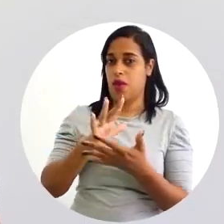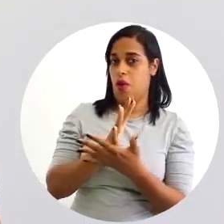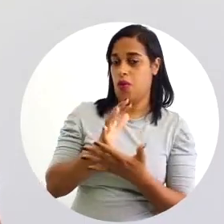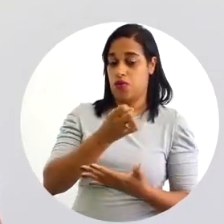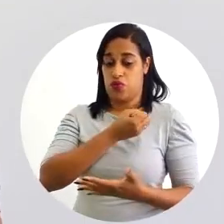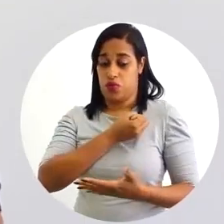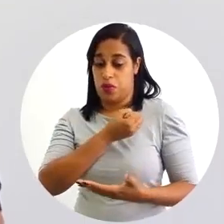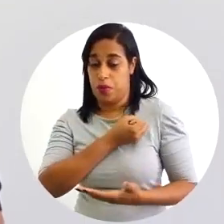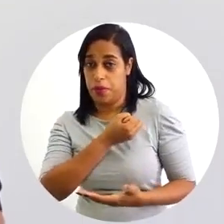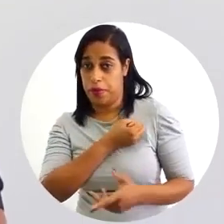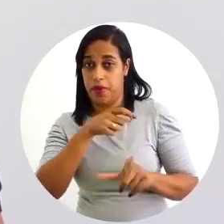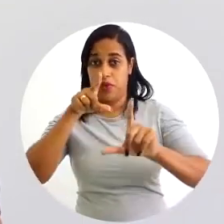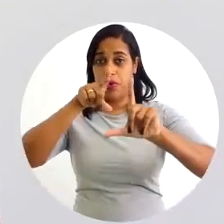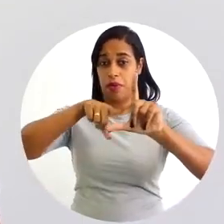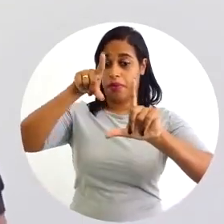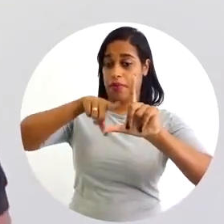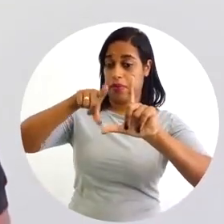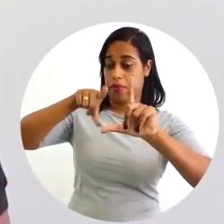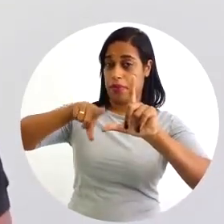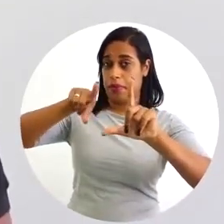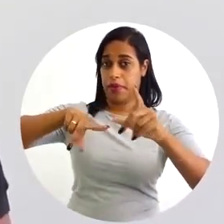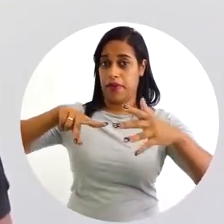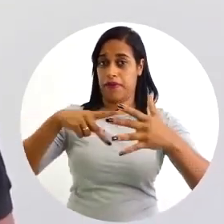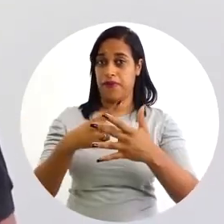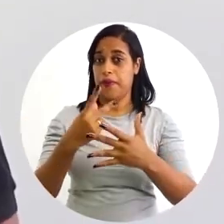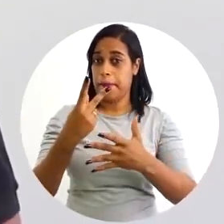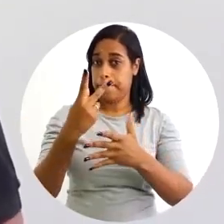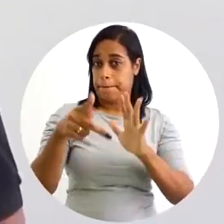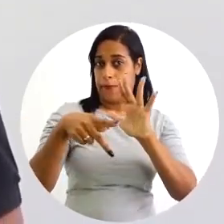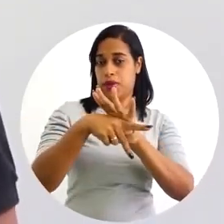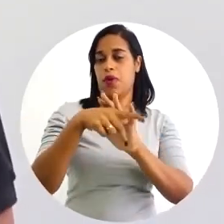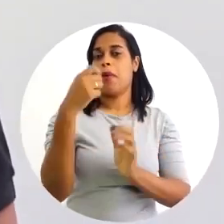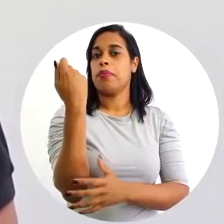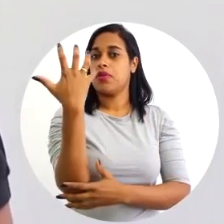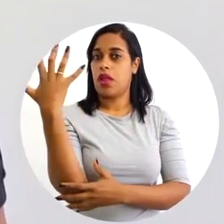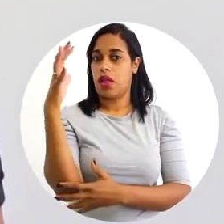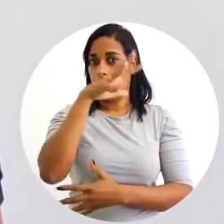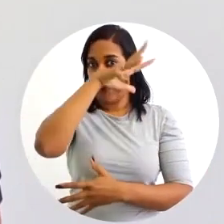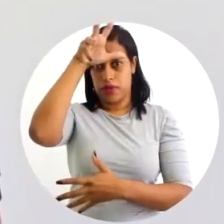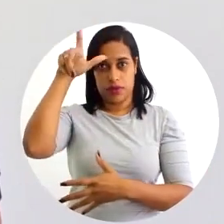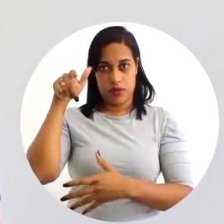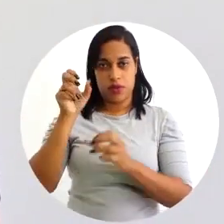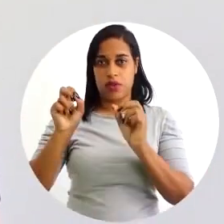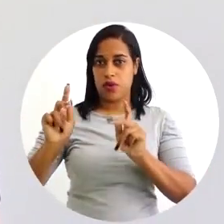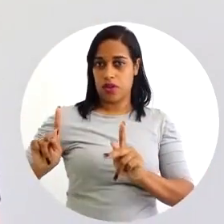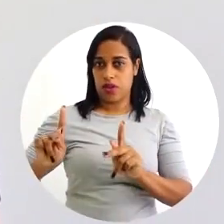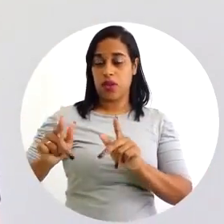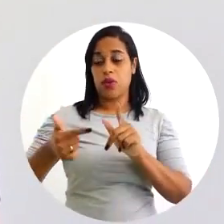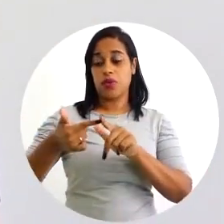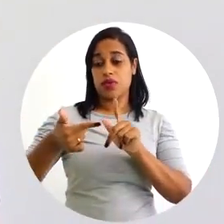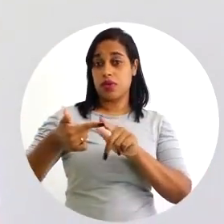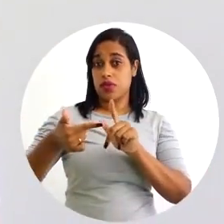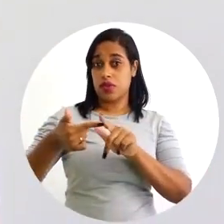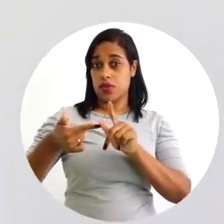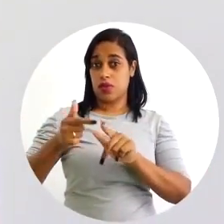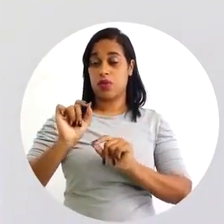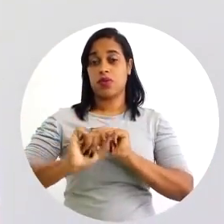números, alguns fatos sobre a Amazônia, ok? O segundo